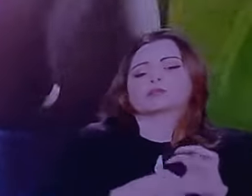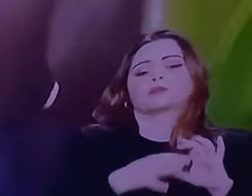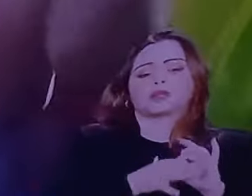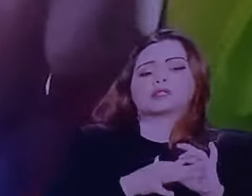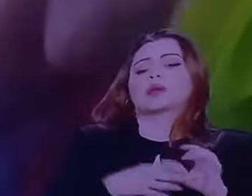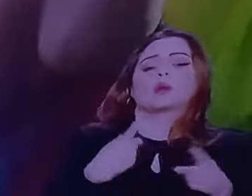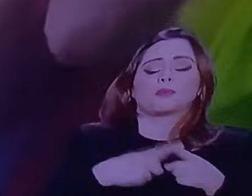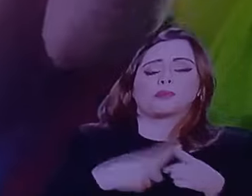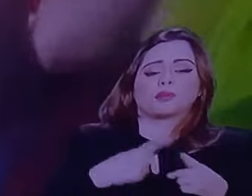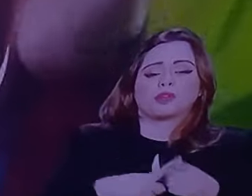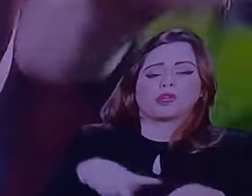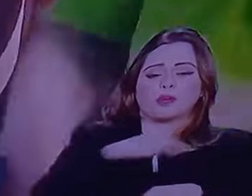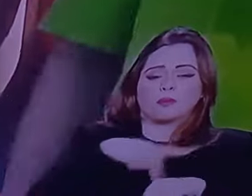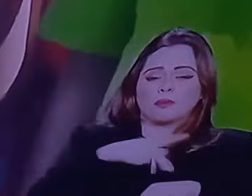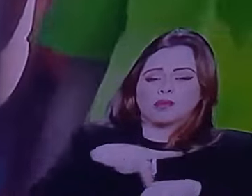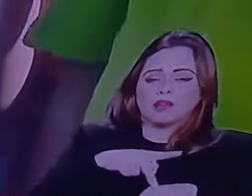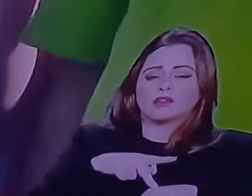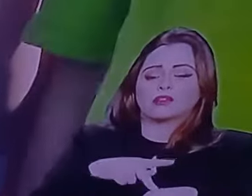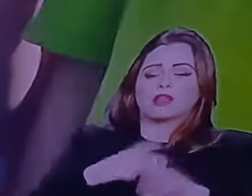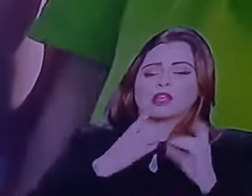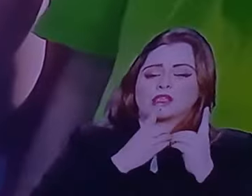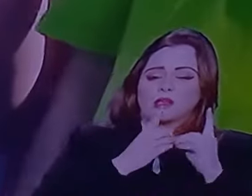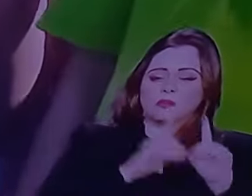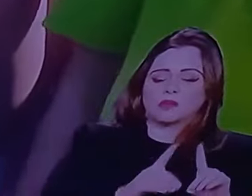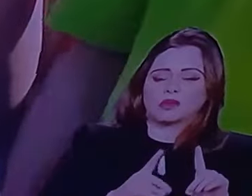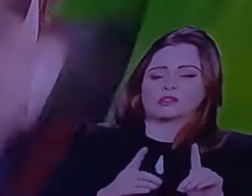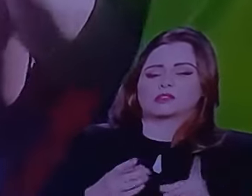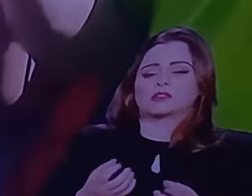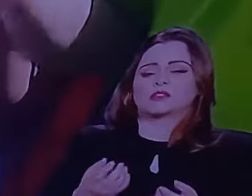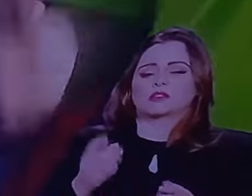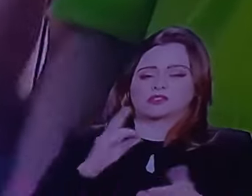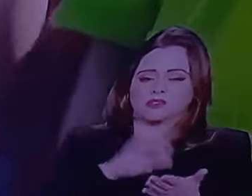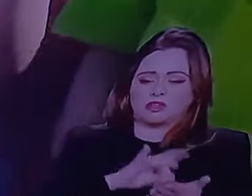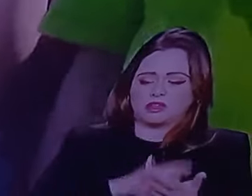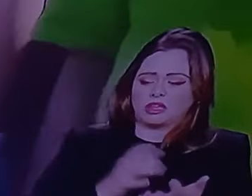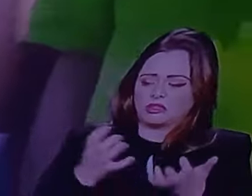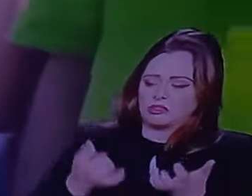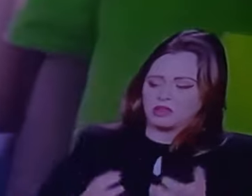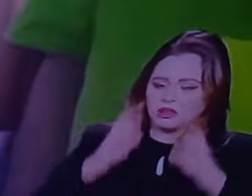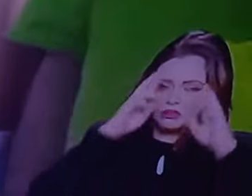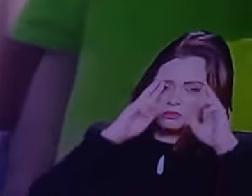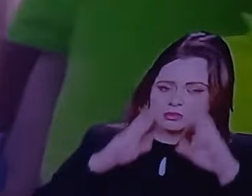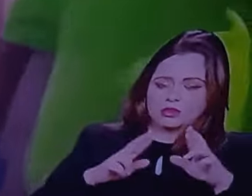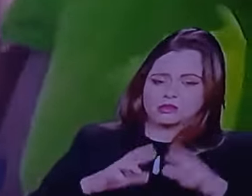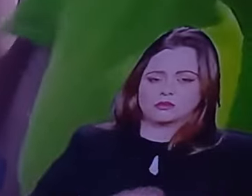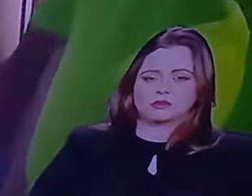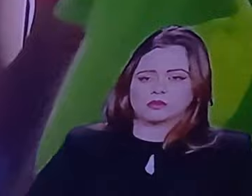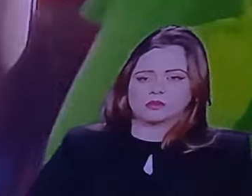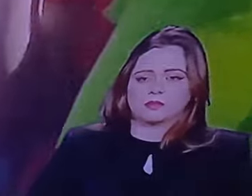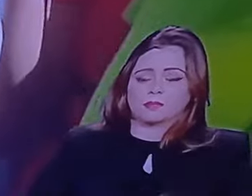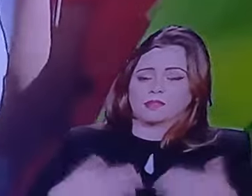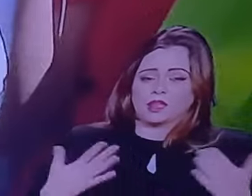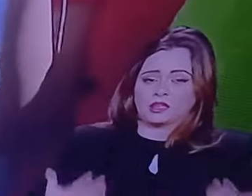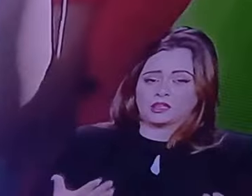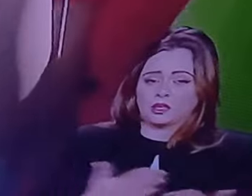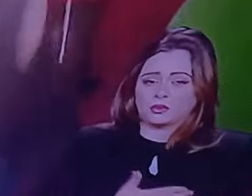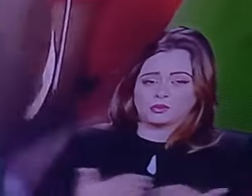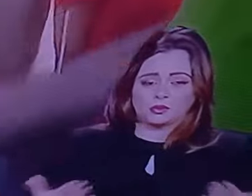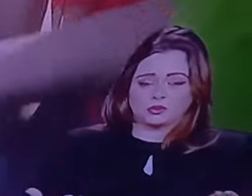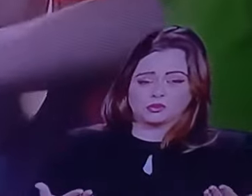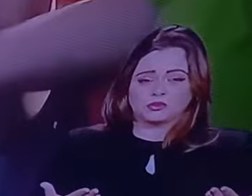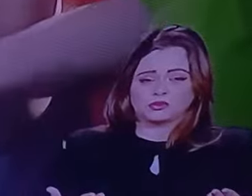quer democracia de verdade. E democracia quer respeito. Por isso, companheiros e